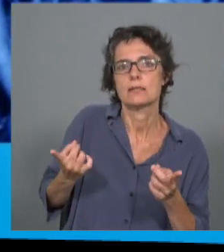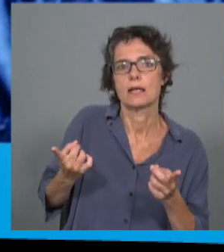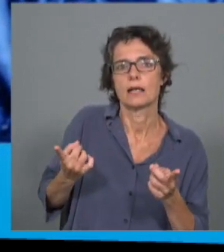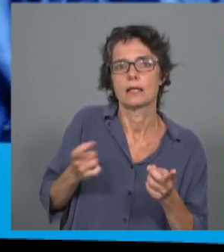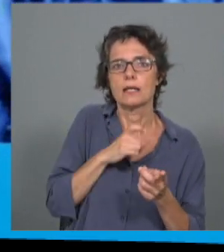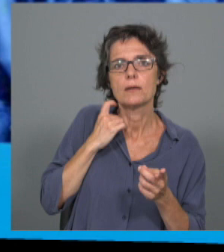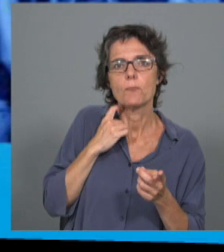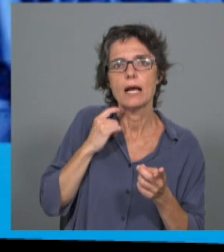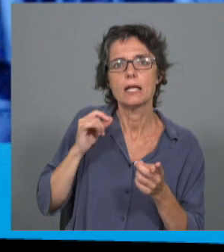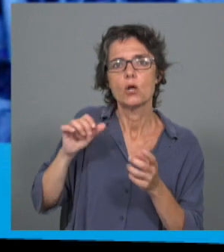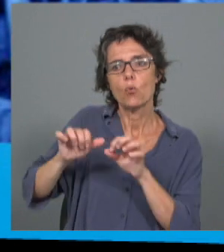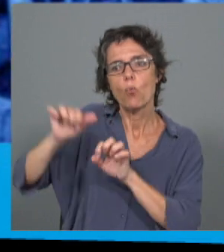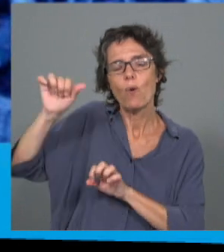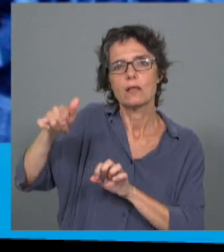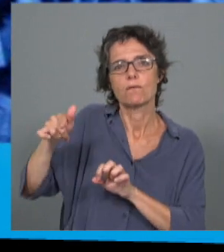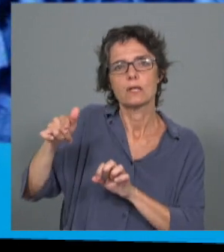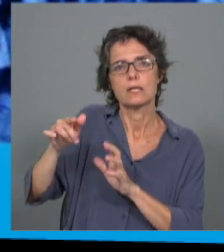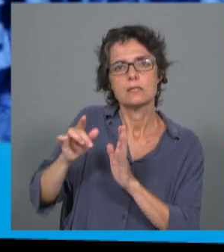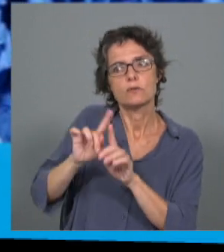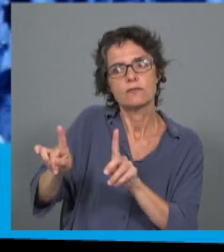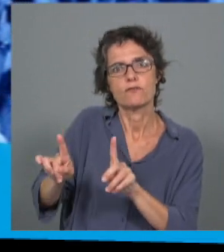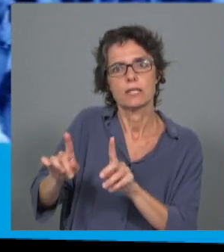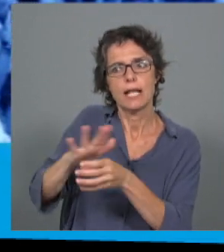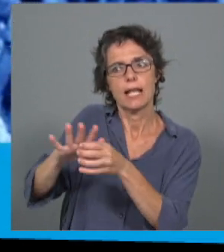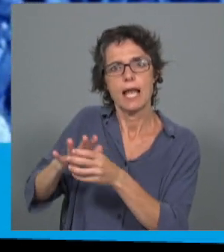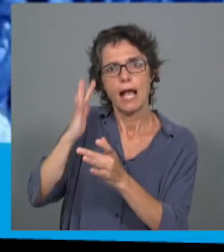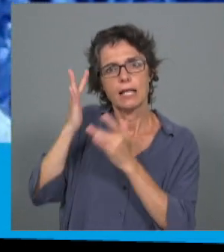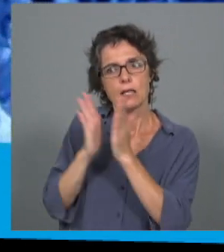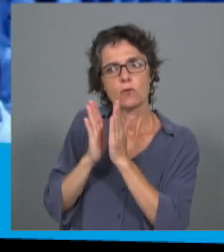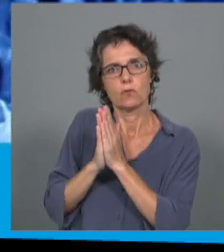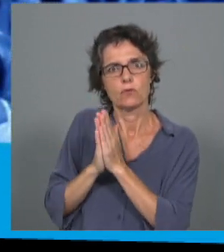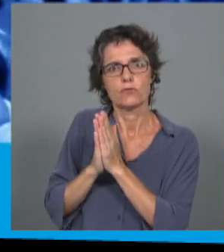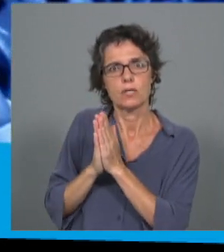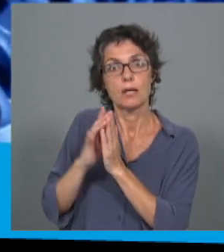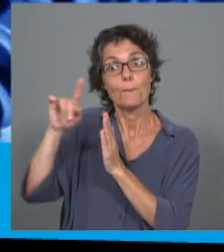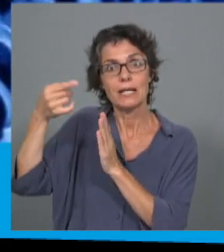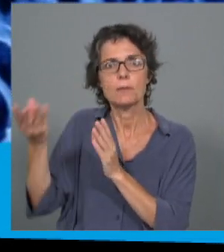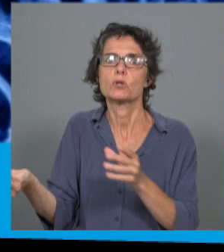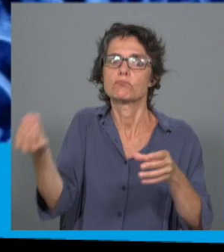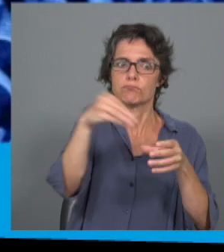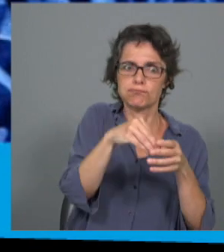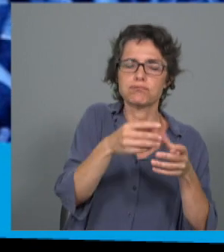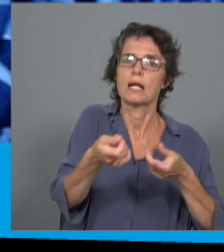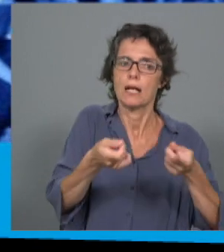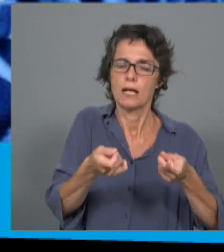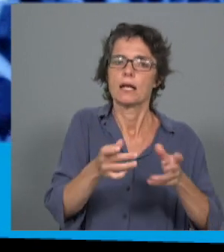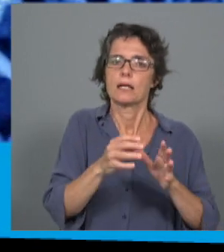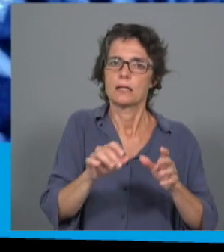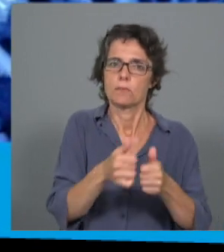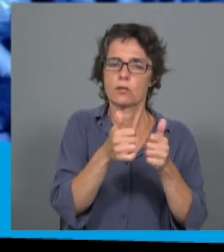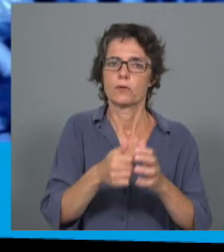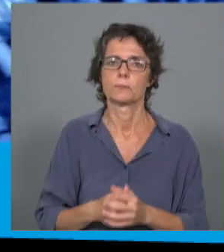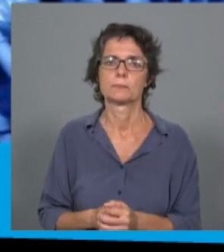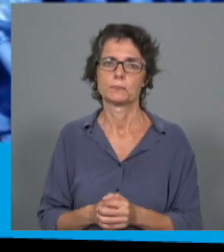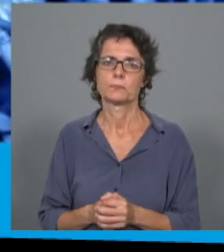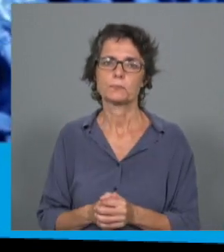padres qualificados, formados em diferentes áreas da teologia, para depois poder servir melhor a sua diocese. E criou então este ponto de